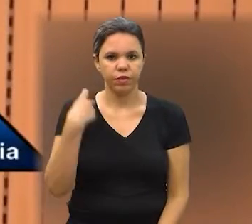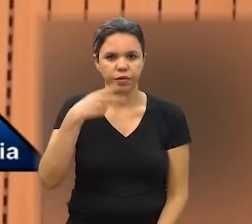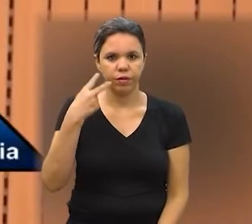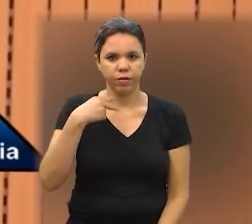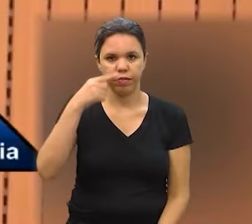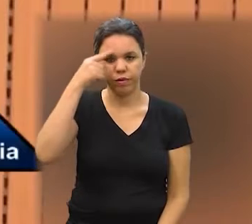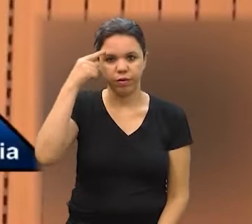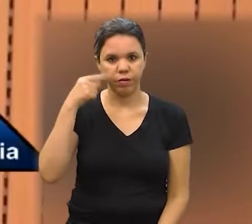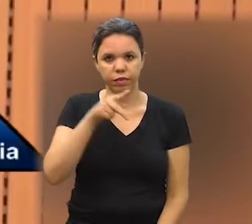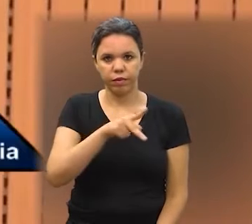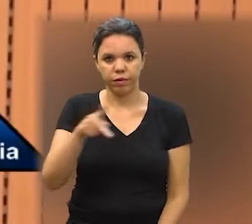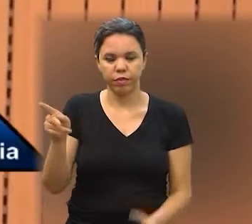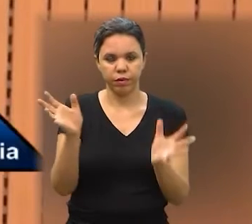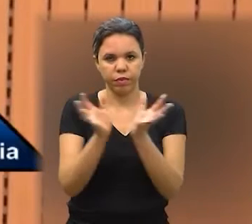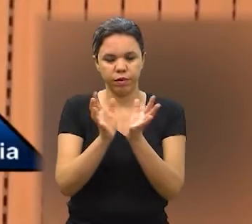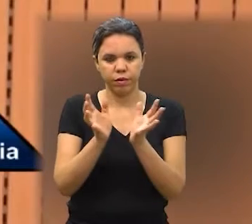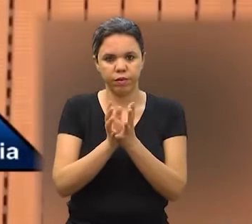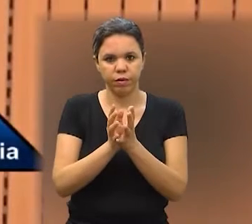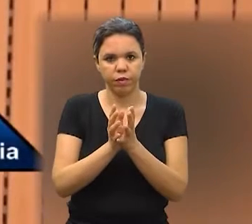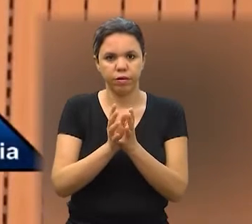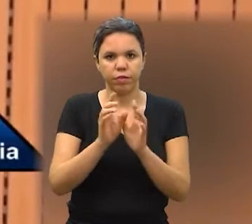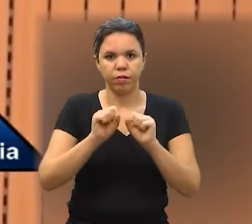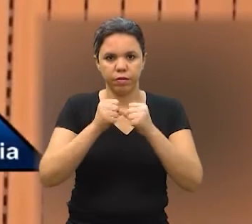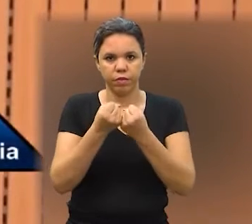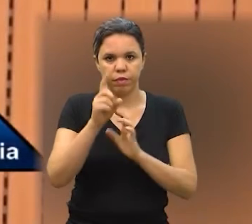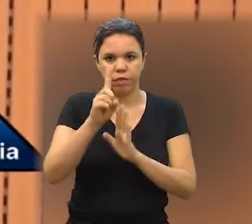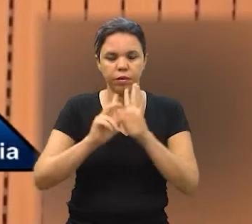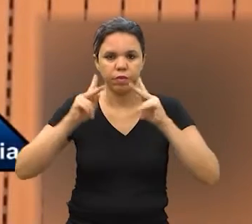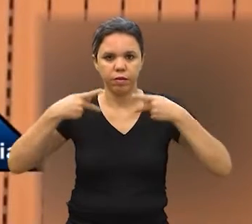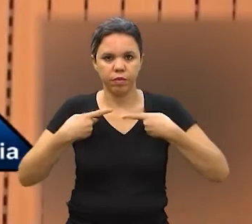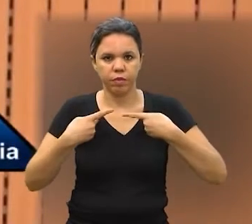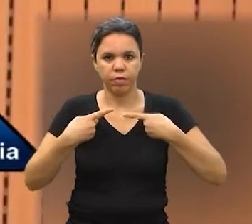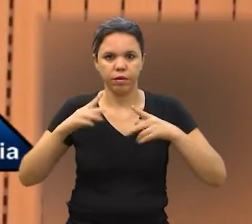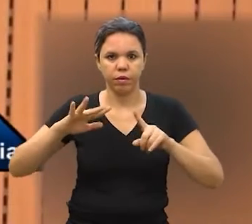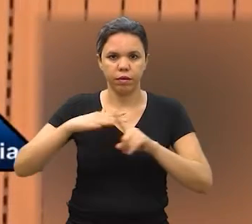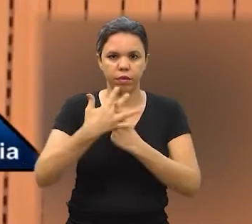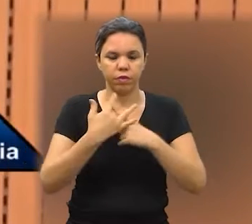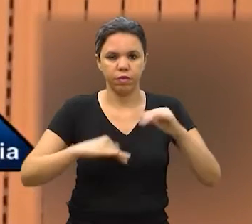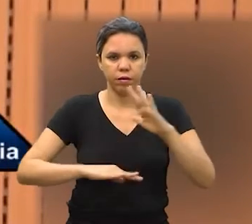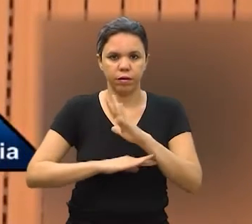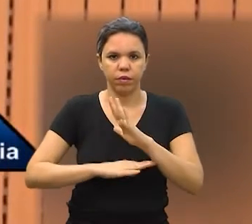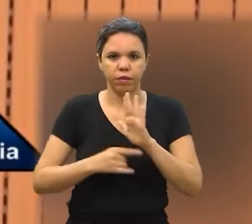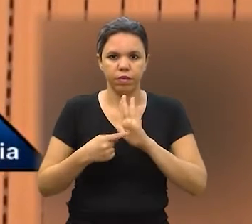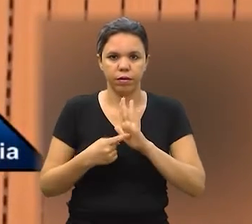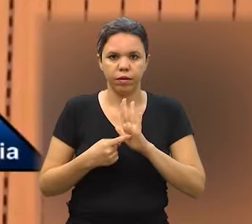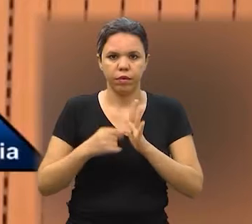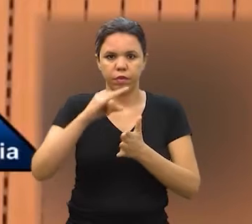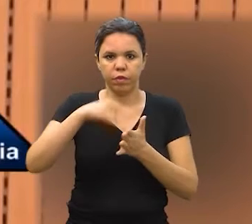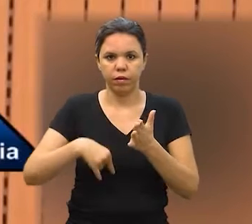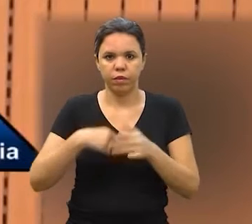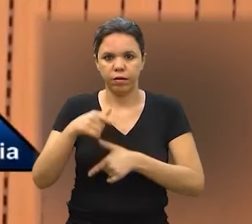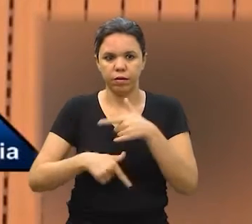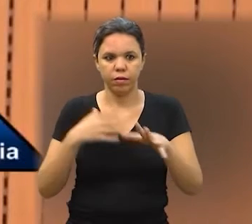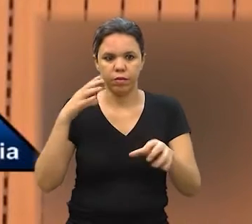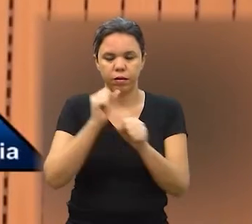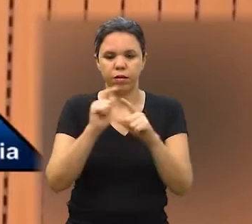A vereadora Paola Miguel, que é presidente da Comissão Permanente de Defesa dos Direitos Humanos e Cidadania da Câmara, apresentou um relatório com